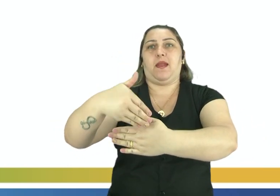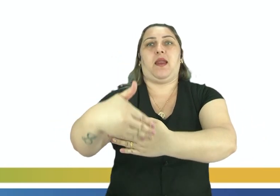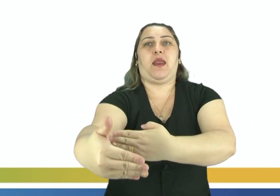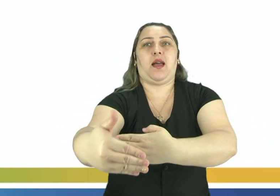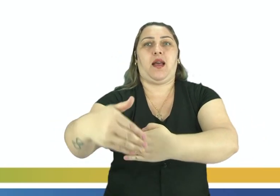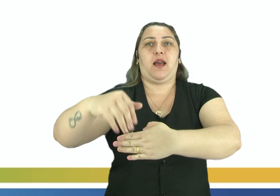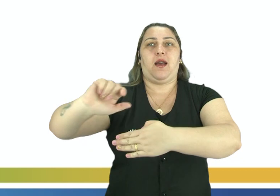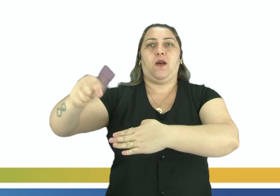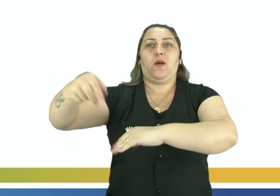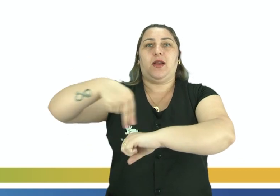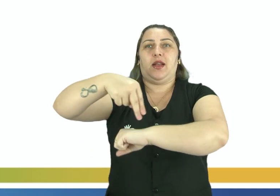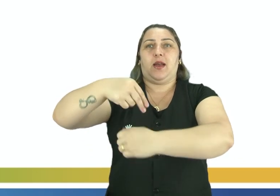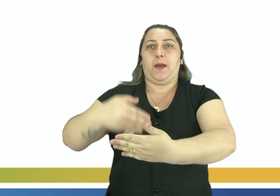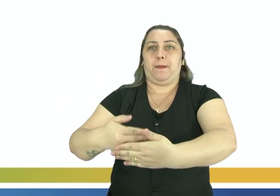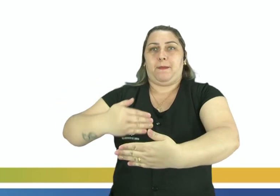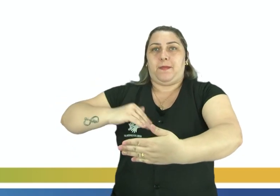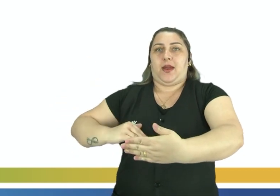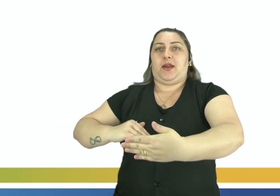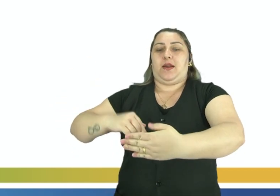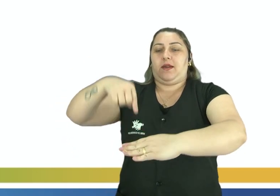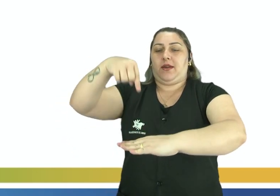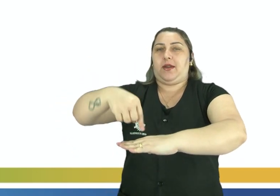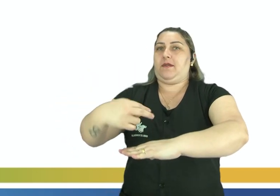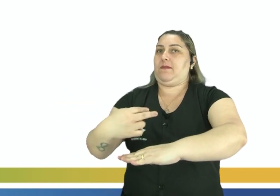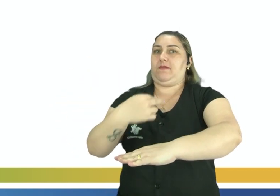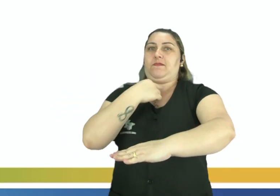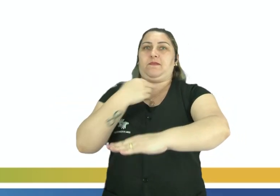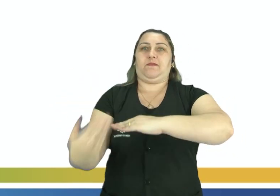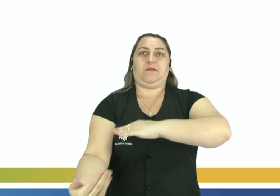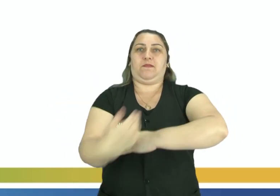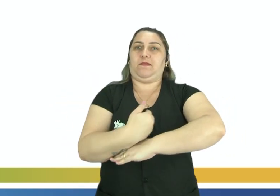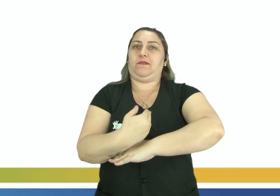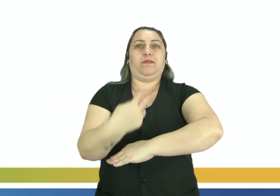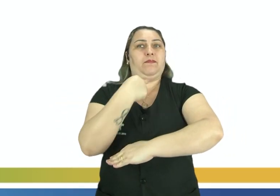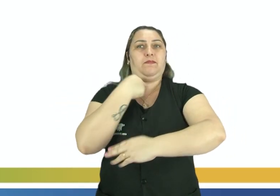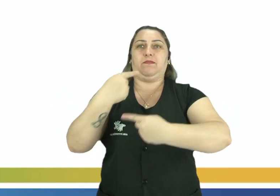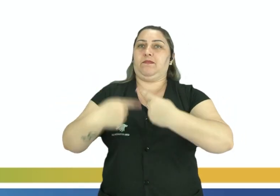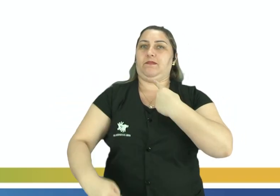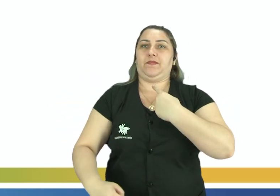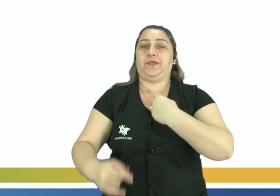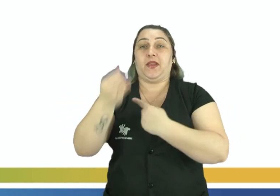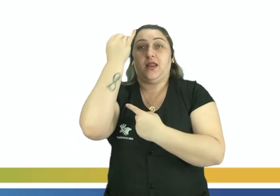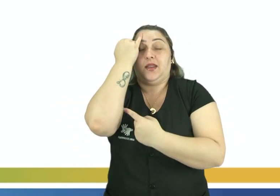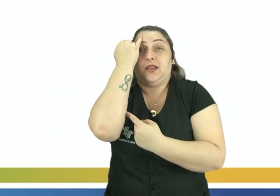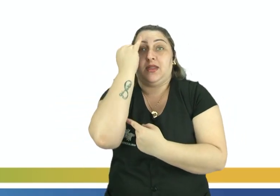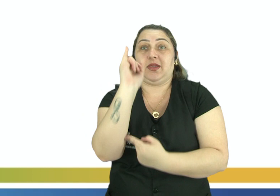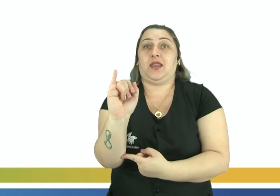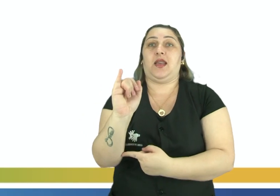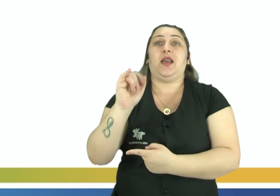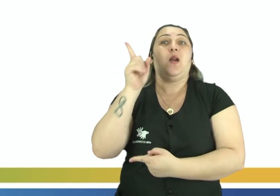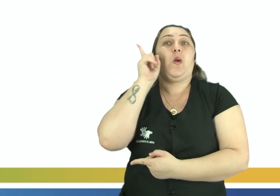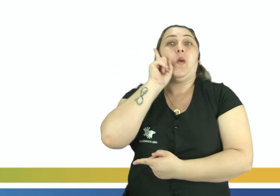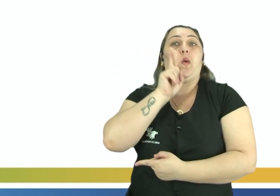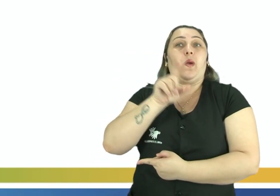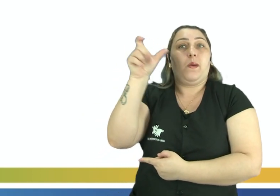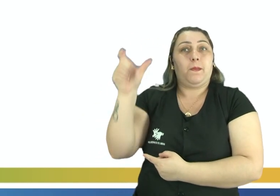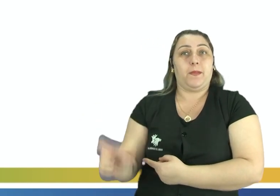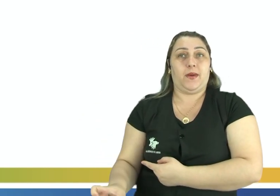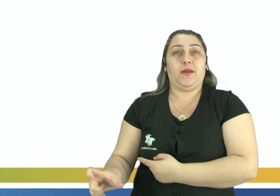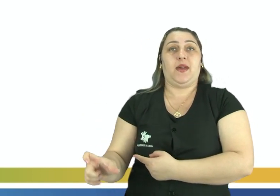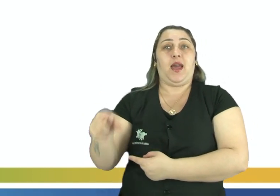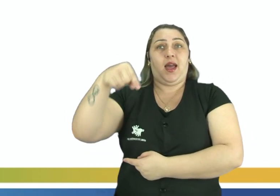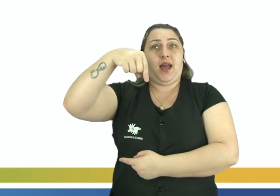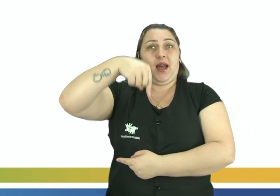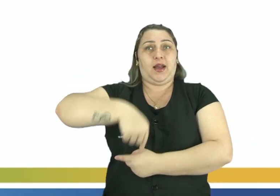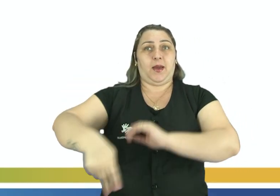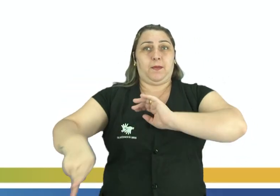como a gente dizer assim, daqui você não passa. É mais ou menos essa ideia que os americanos passam e dizendo o seguinte,